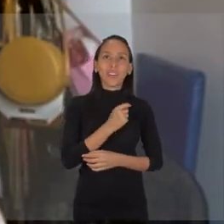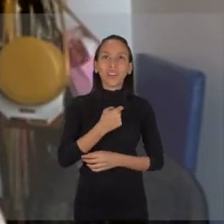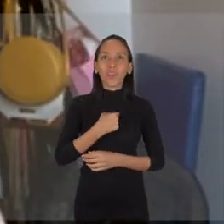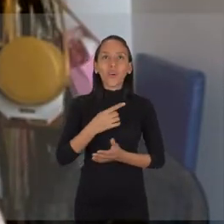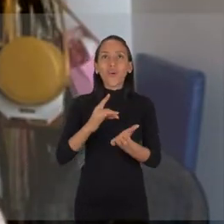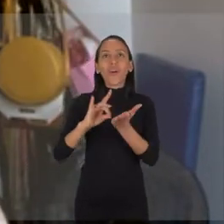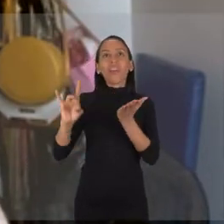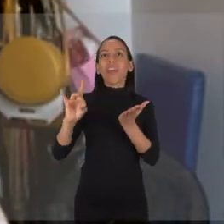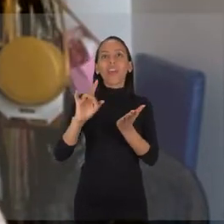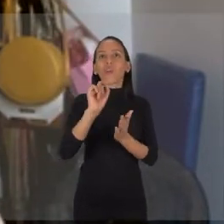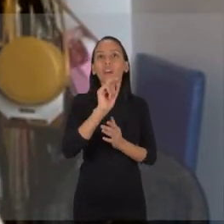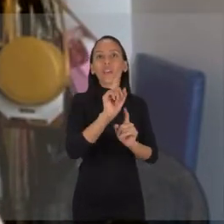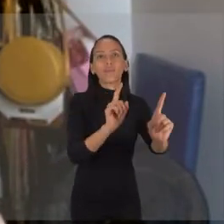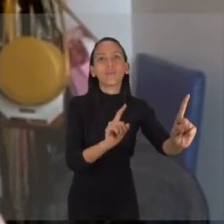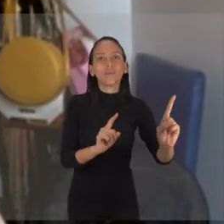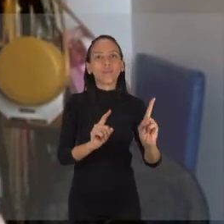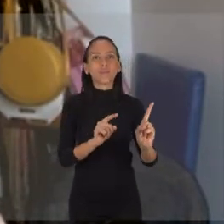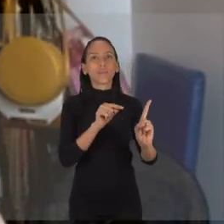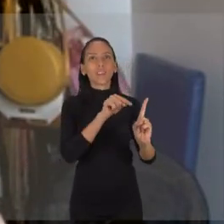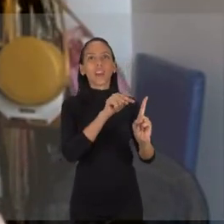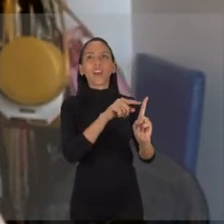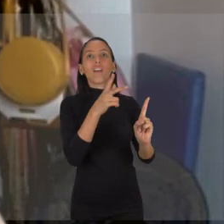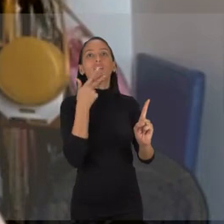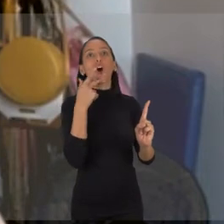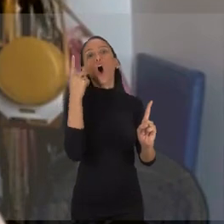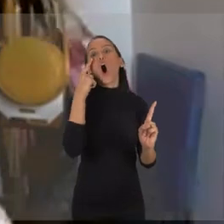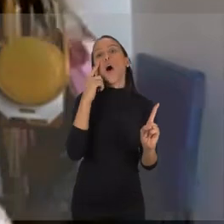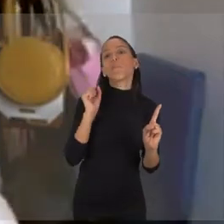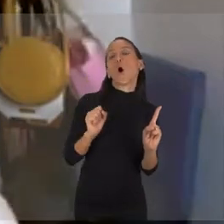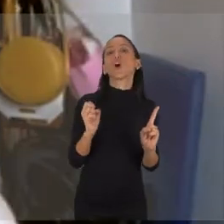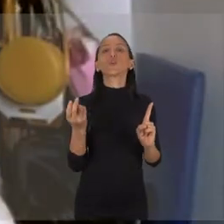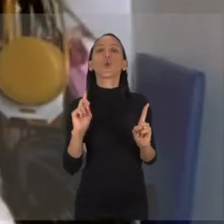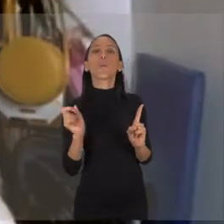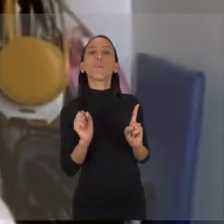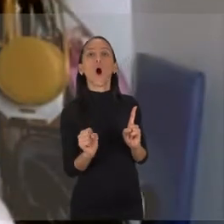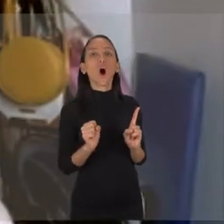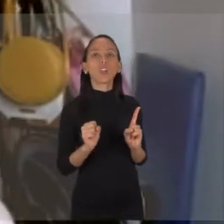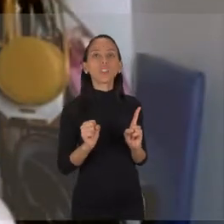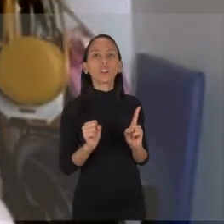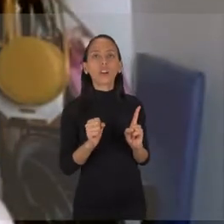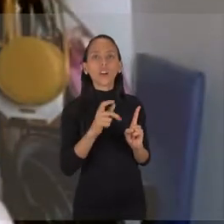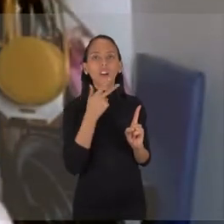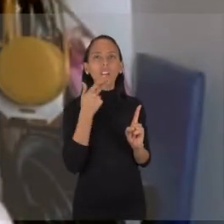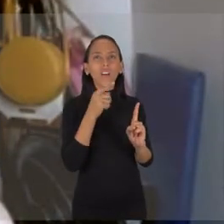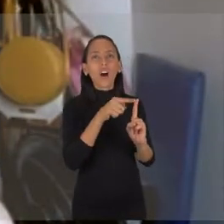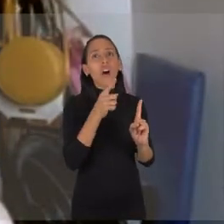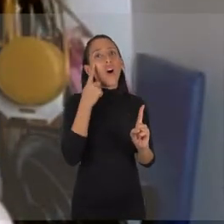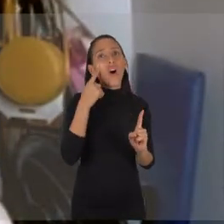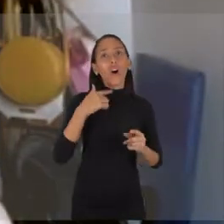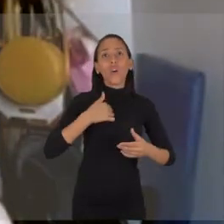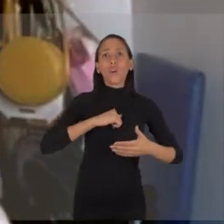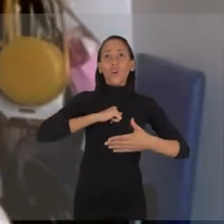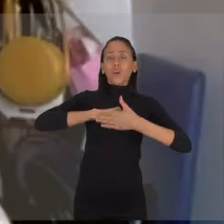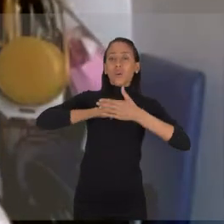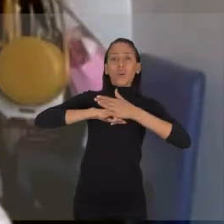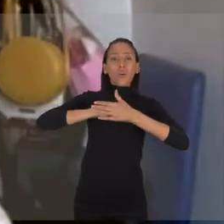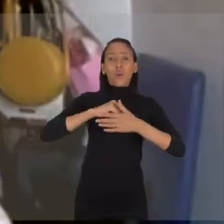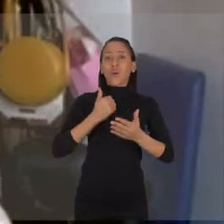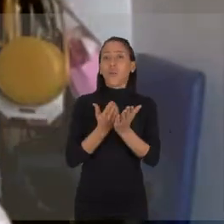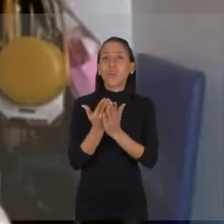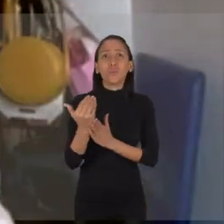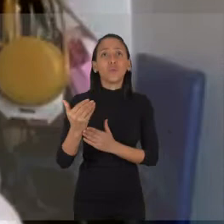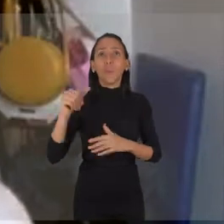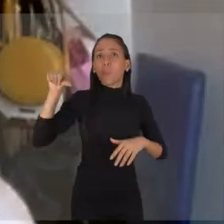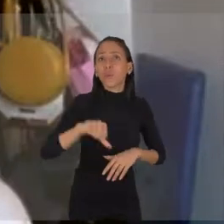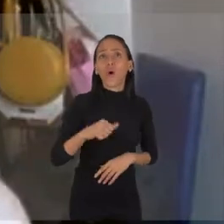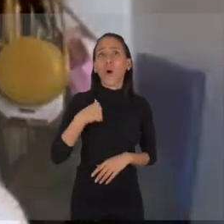já chega tomando, que eu tenho que ficar se entendendo o que pode, o que não pode. Aí depois chega lá falando que tá com o coração disparando, que